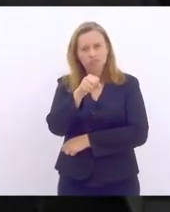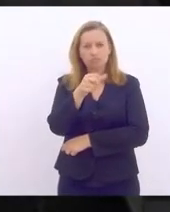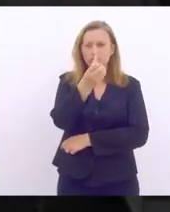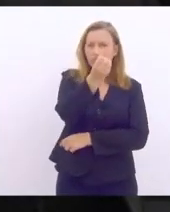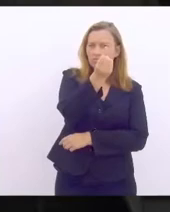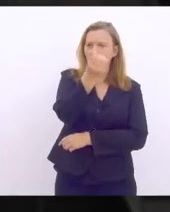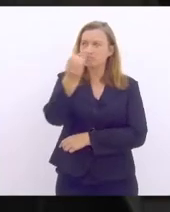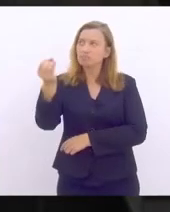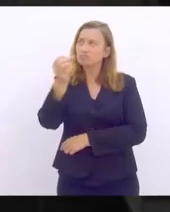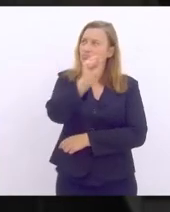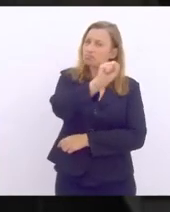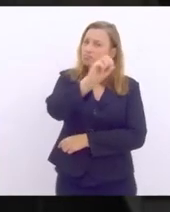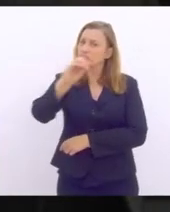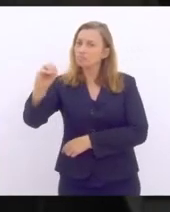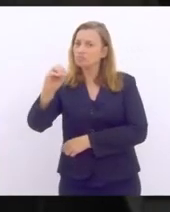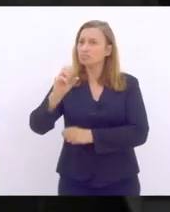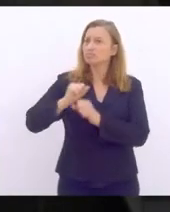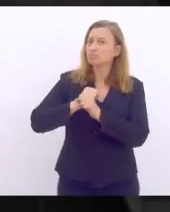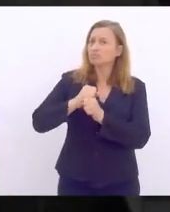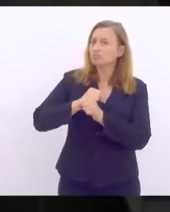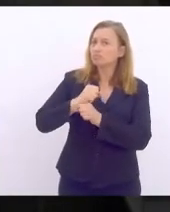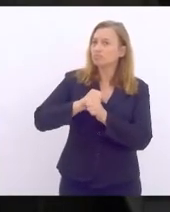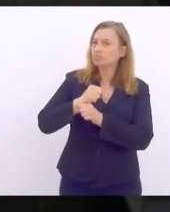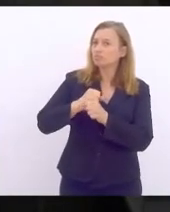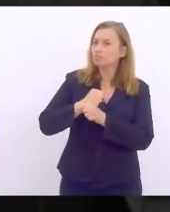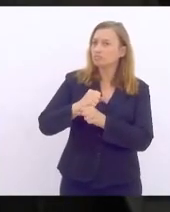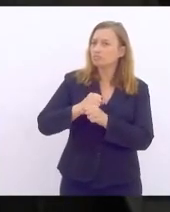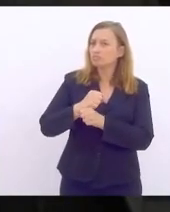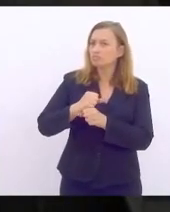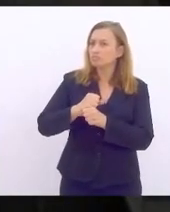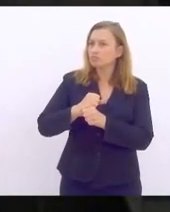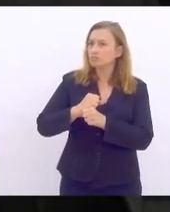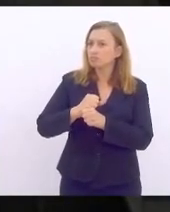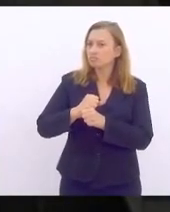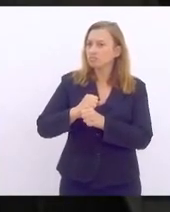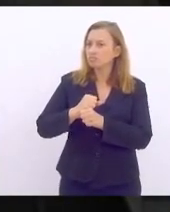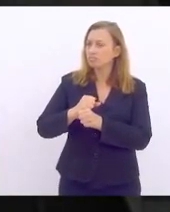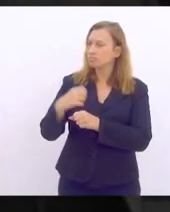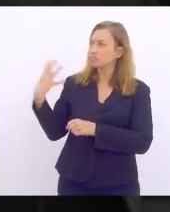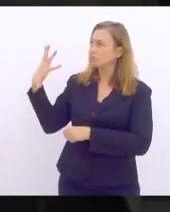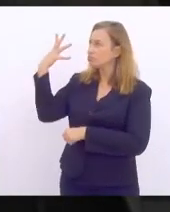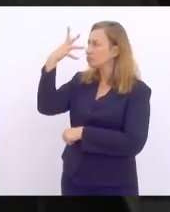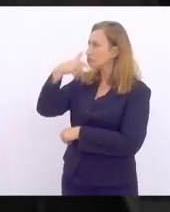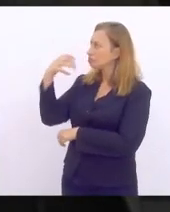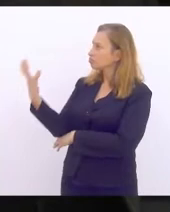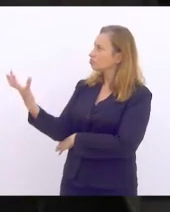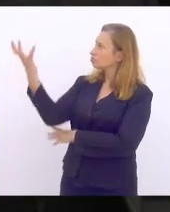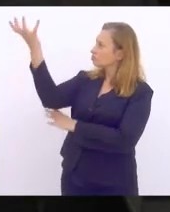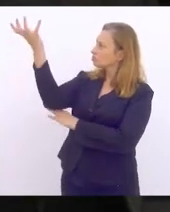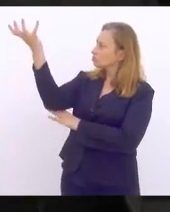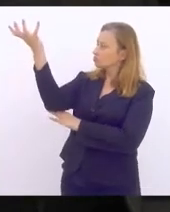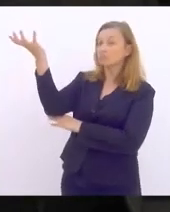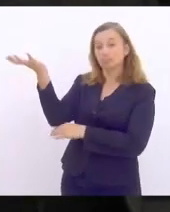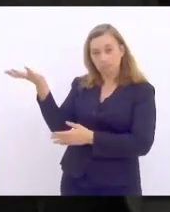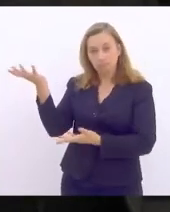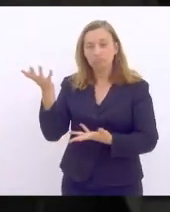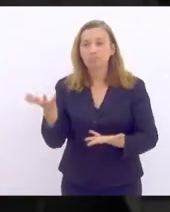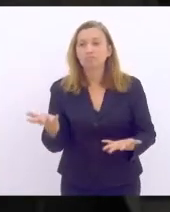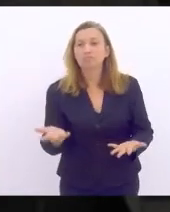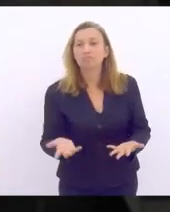600 800 anos para atingir tal magnitude como é o caso